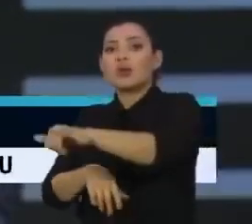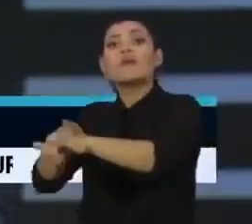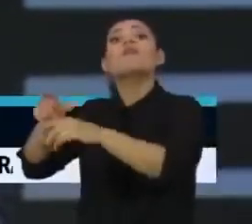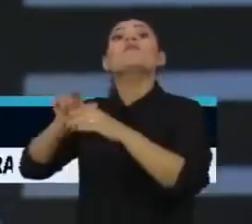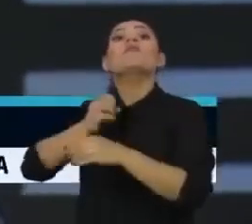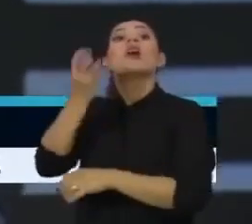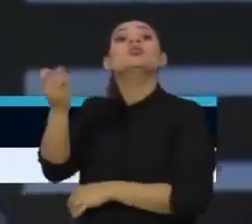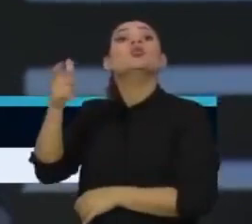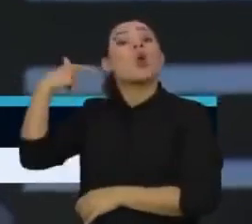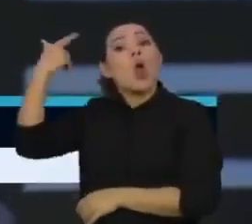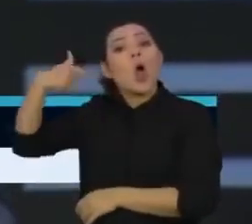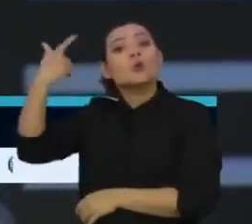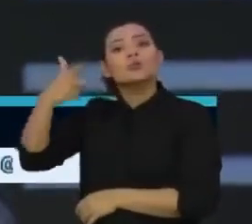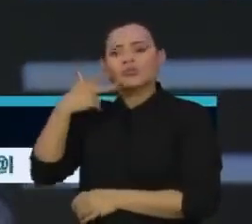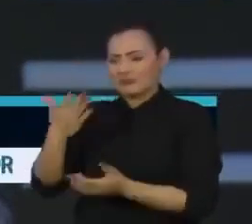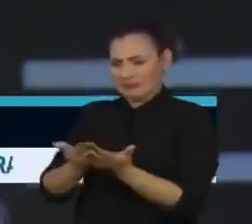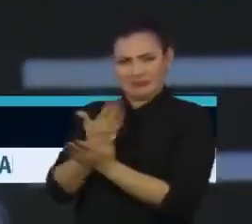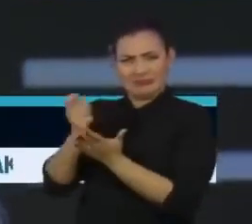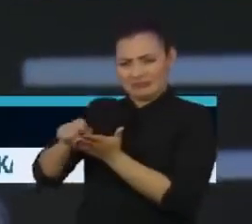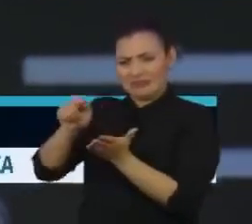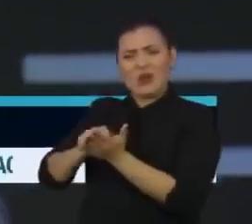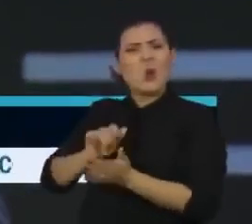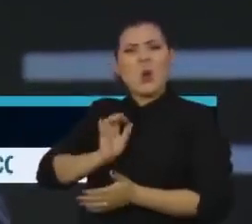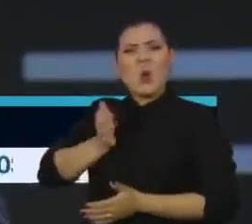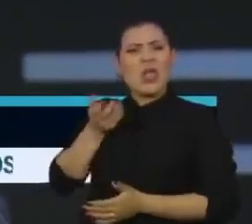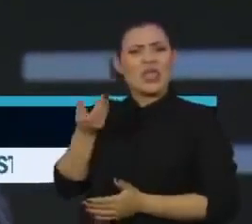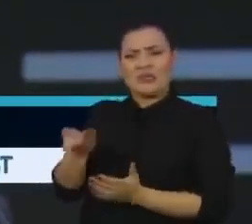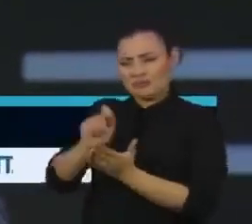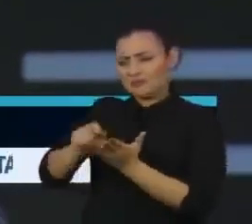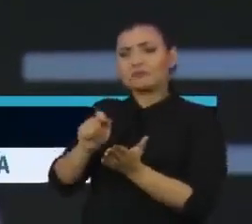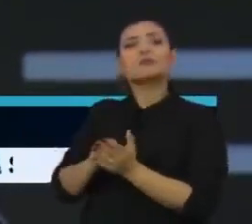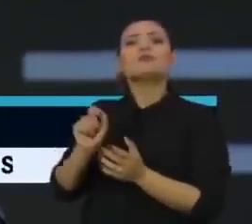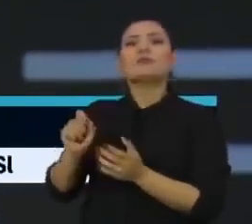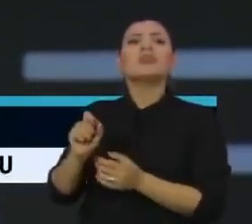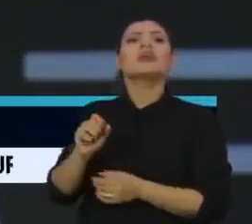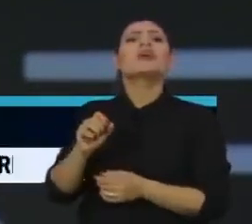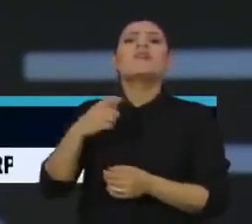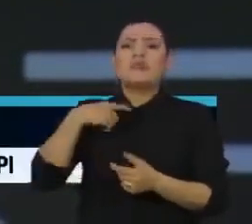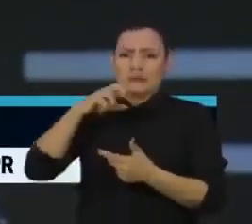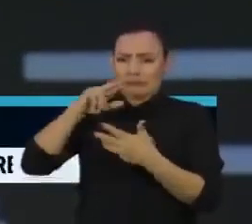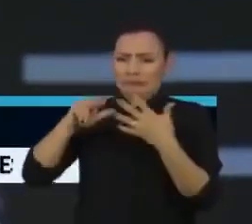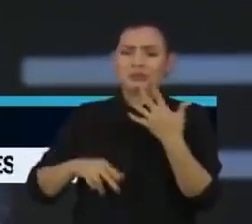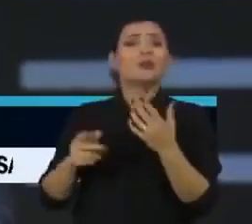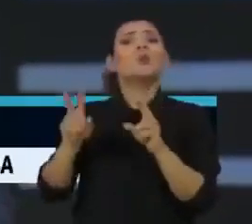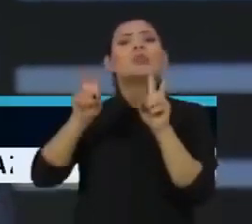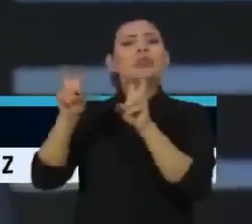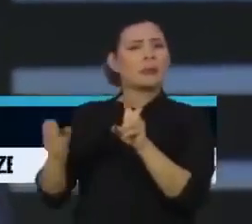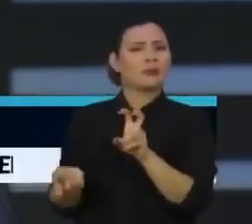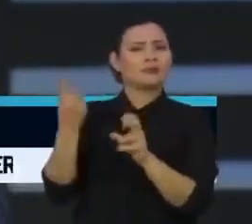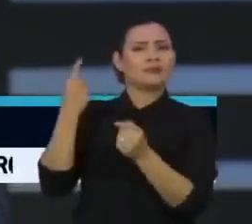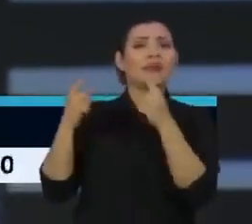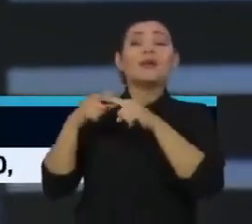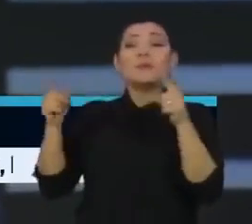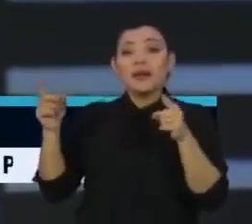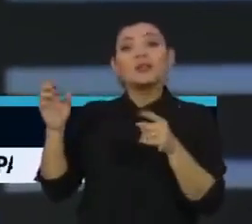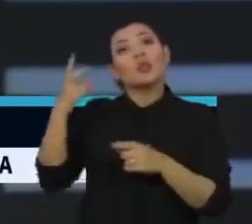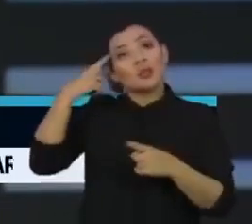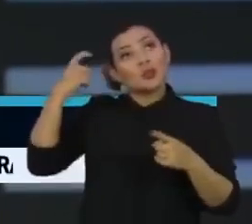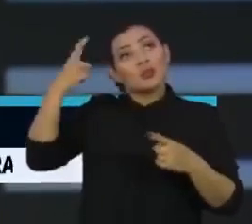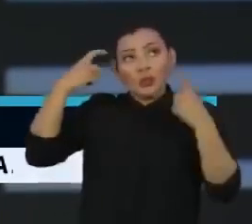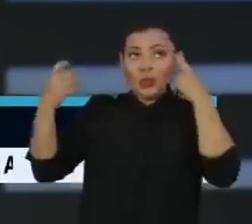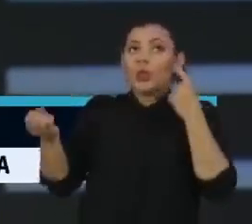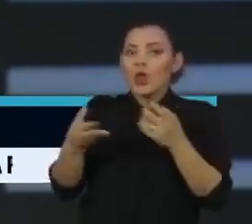para a Manchete horrorosos, um parque chamado Hyde, um rio chamado Thames, extremamente original os títulos, né? E depois volta